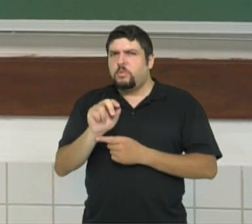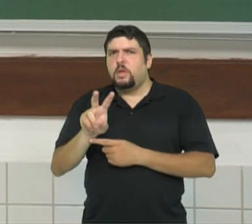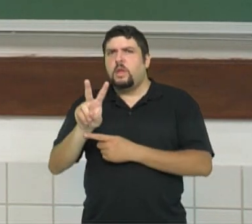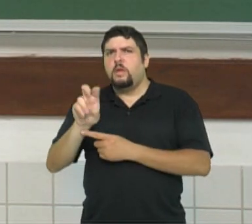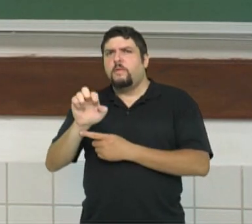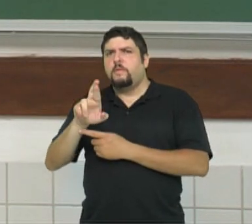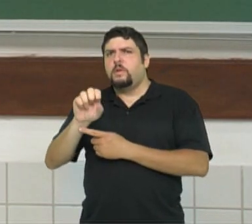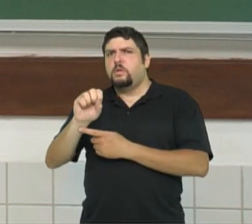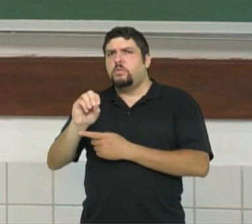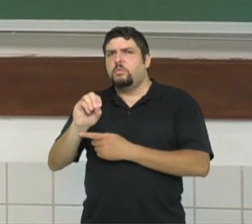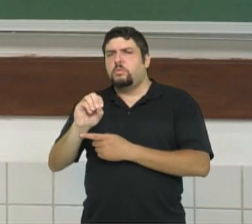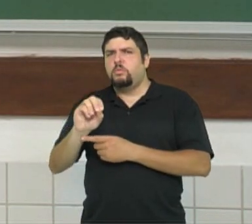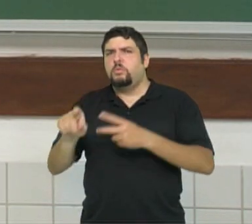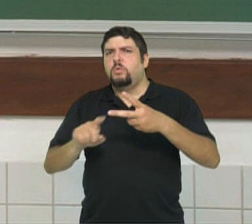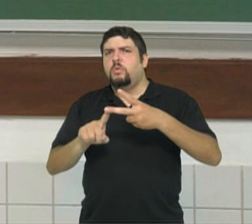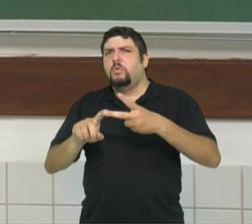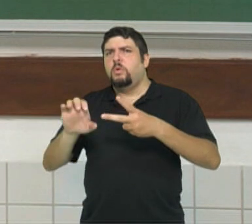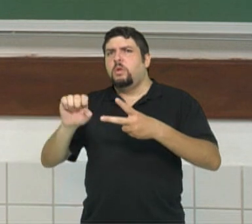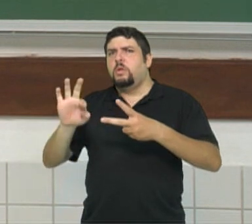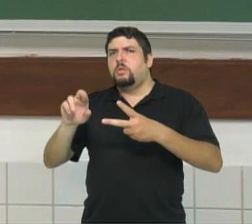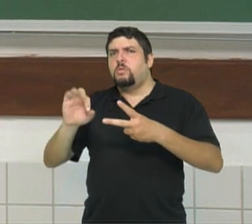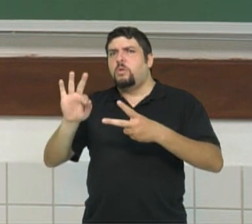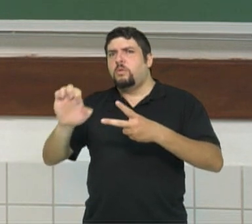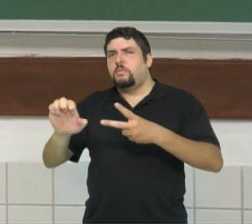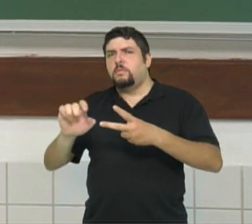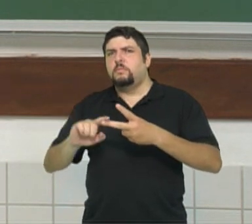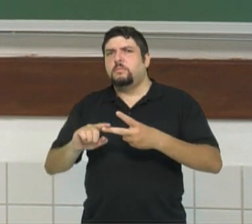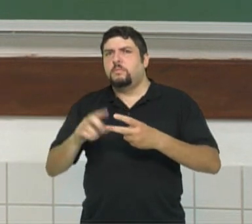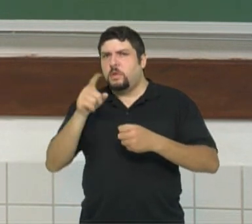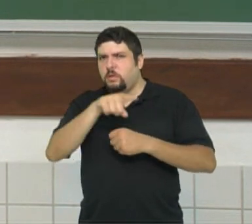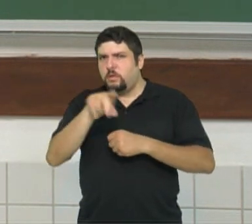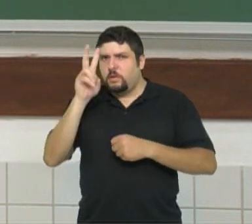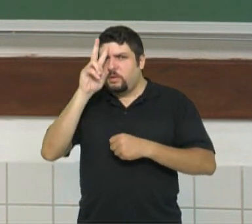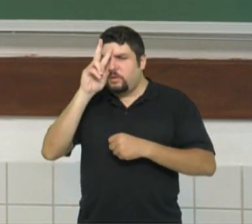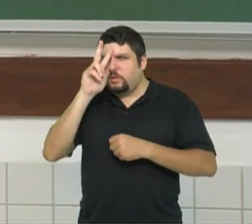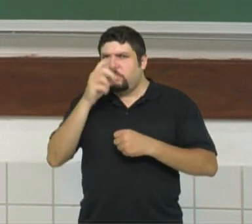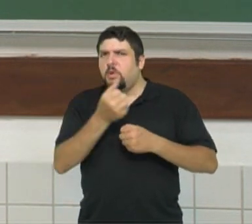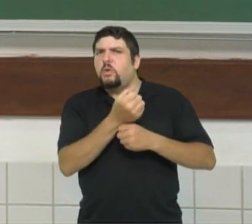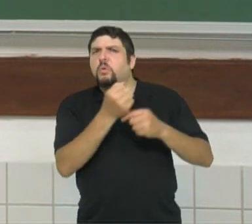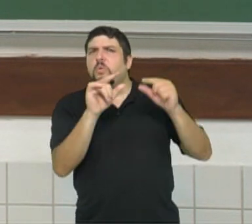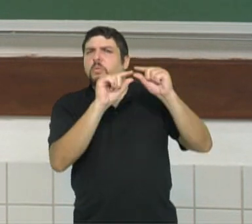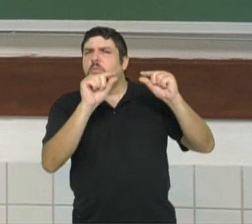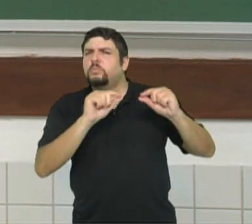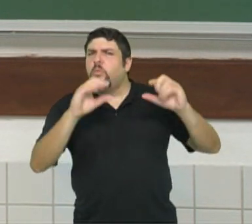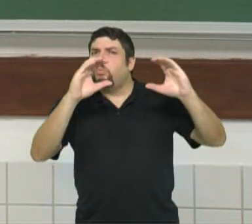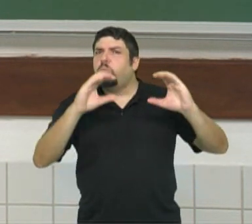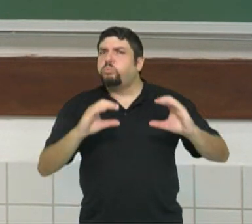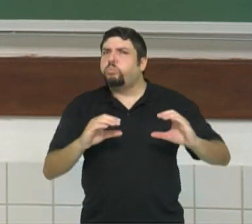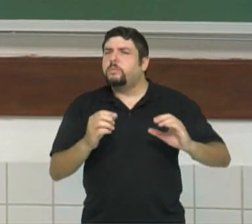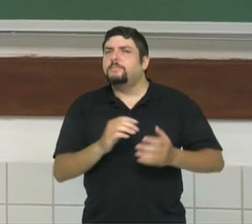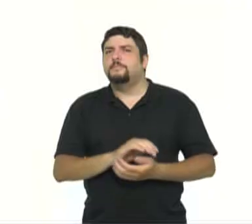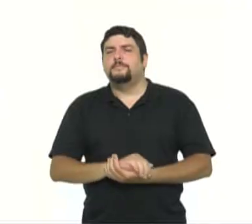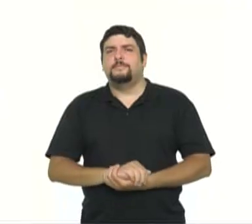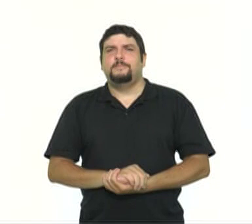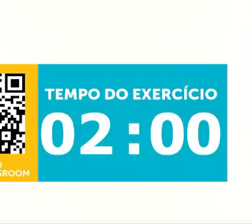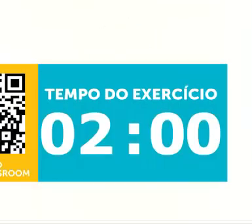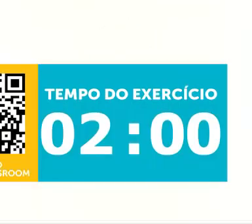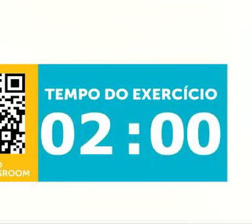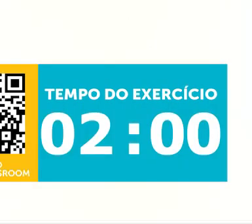o que são estrofes? Se vocês lembrarem, coloque lá quantos que tem nesse poema, que nós já voltamos com a resposta.